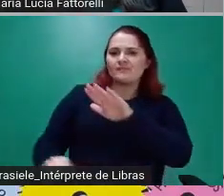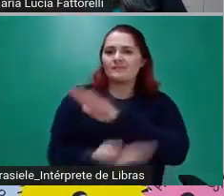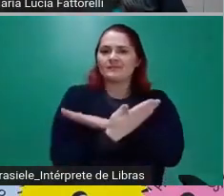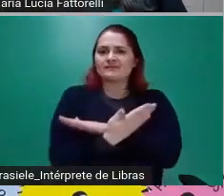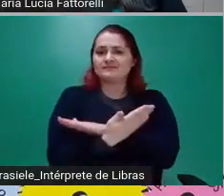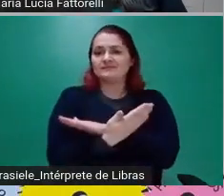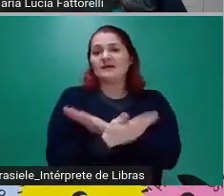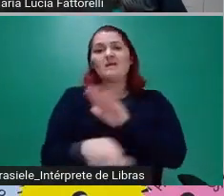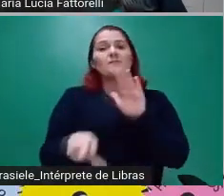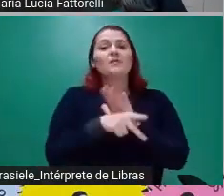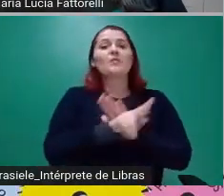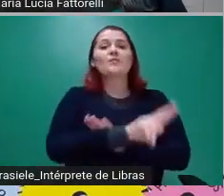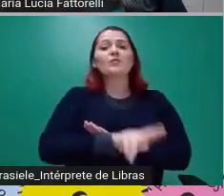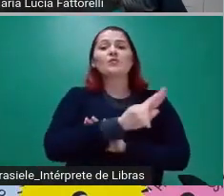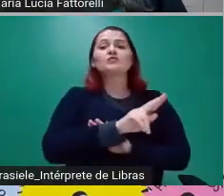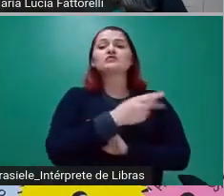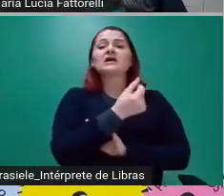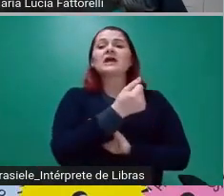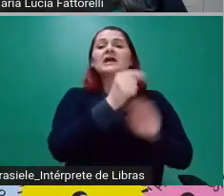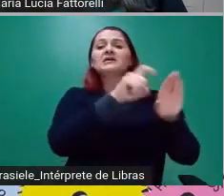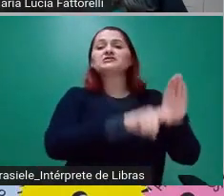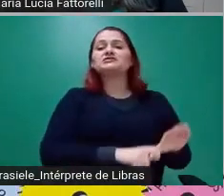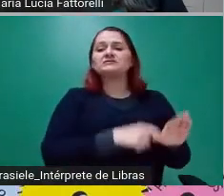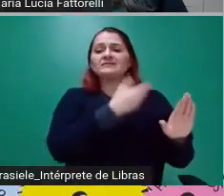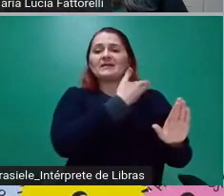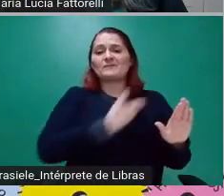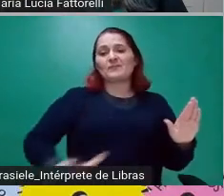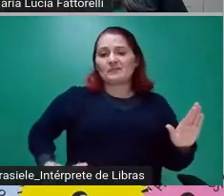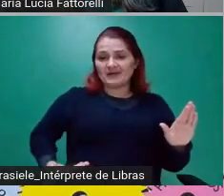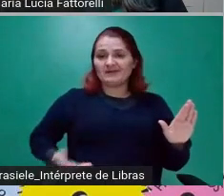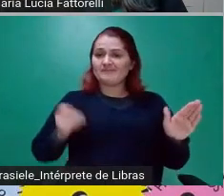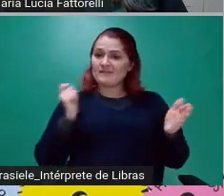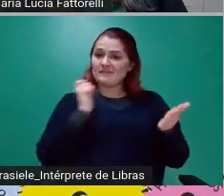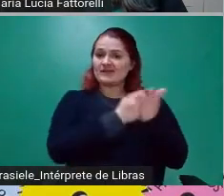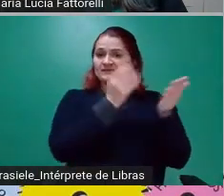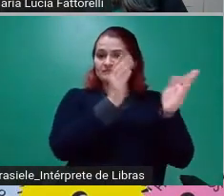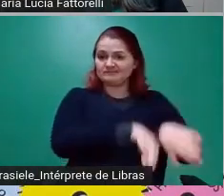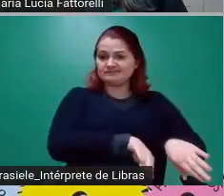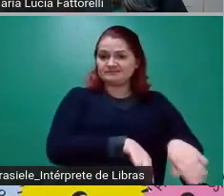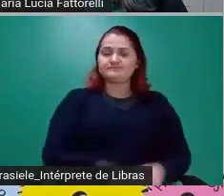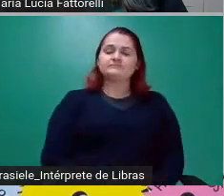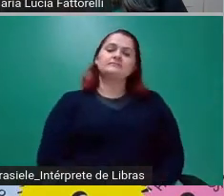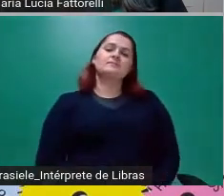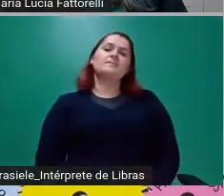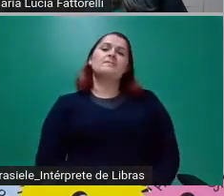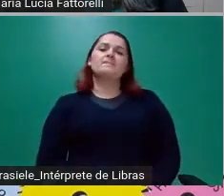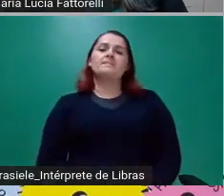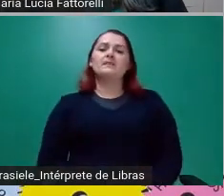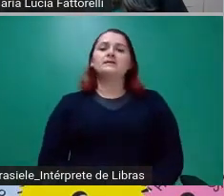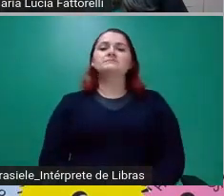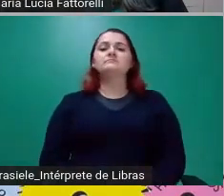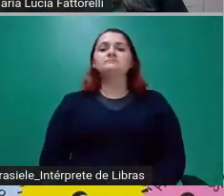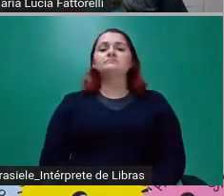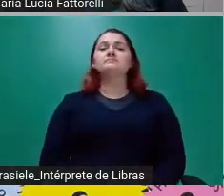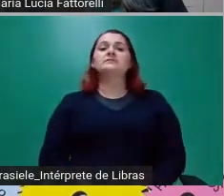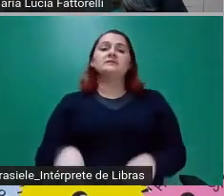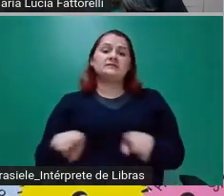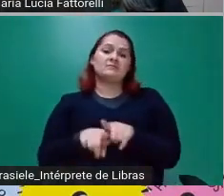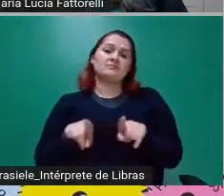dívida pública, né? Eu estou citando aqui o exemplo da pejotização,